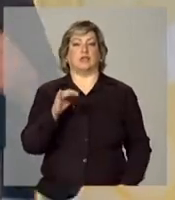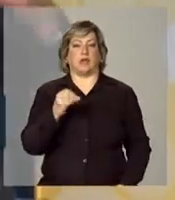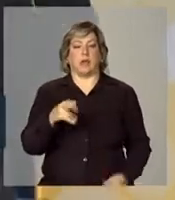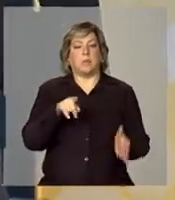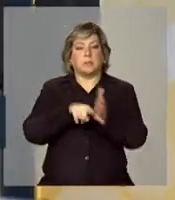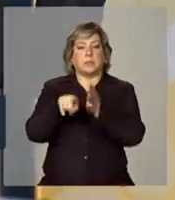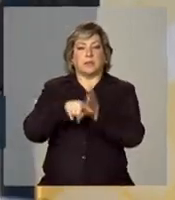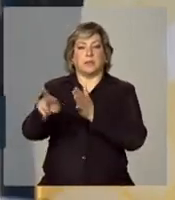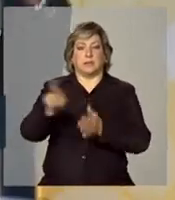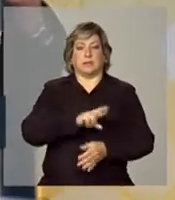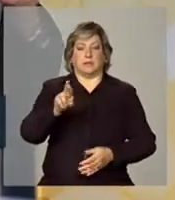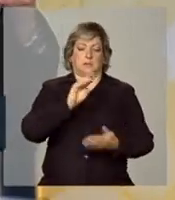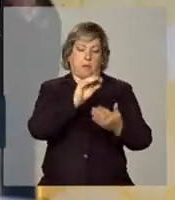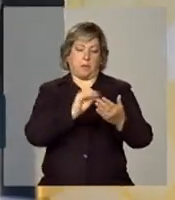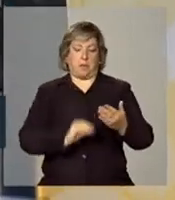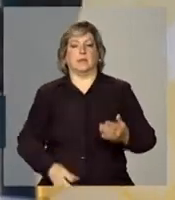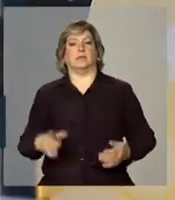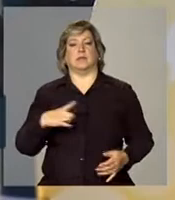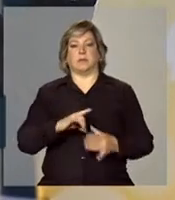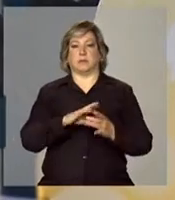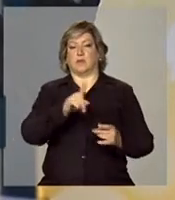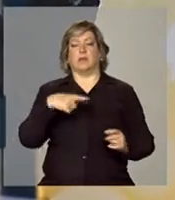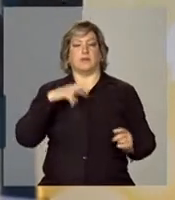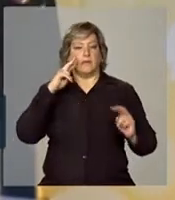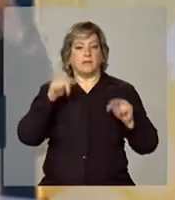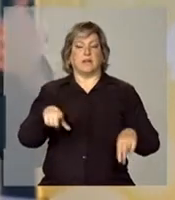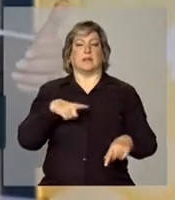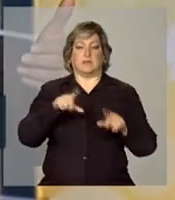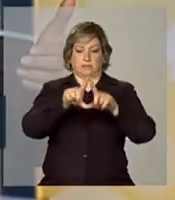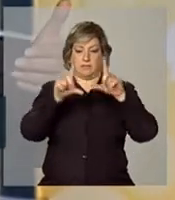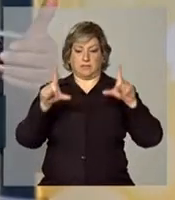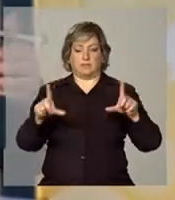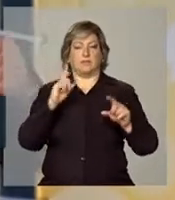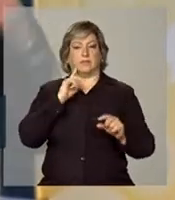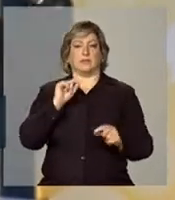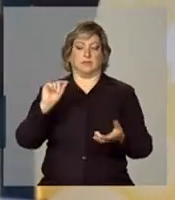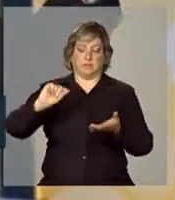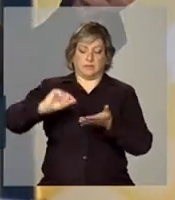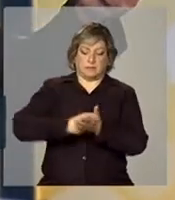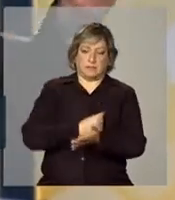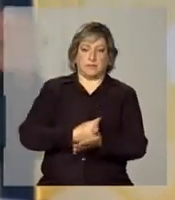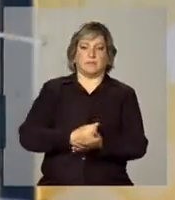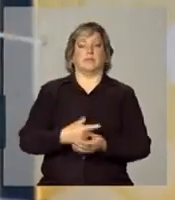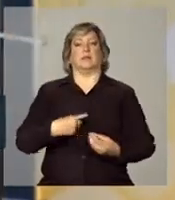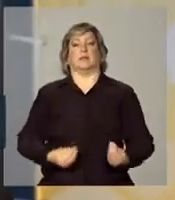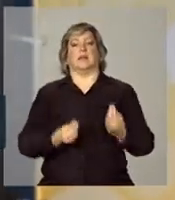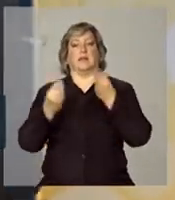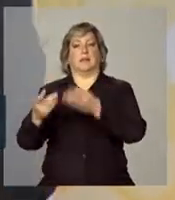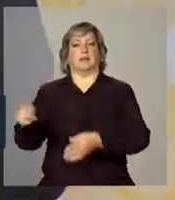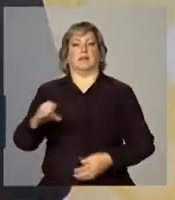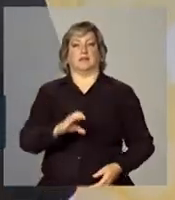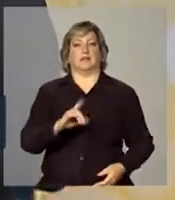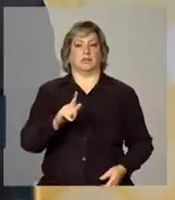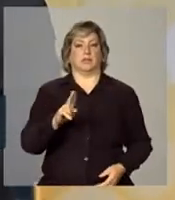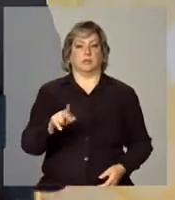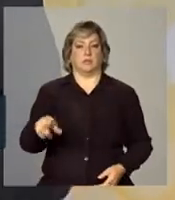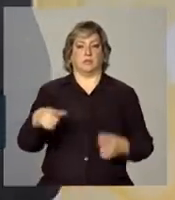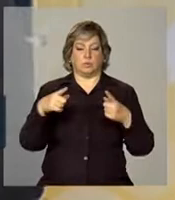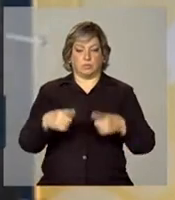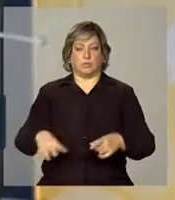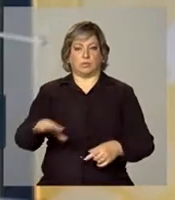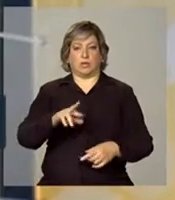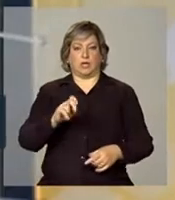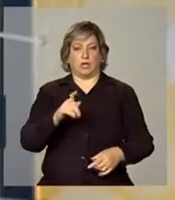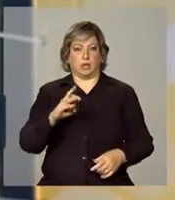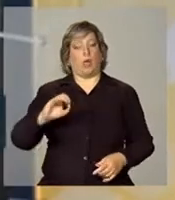CGU, o formulário está disponível. Basta baixar o formulário, assinar e entregar para a CGU regional ou para a sede